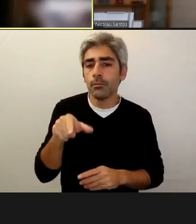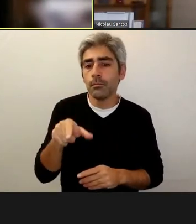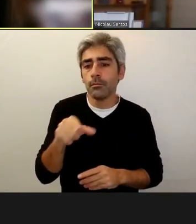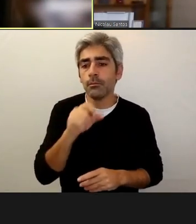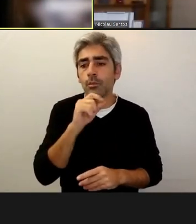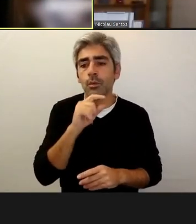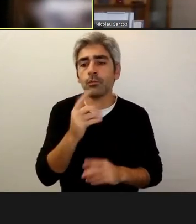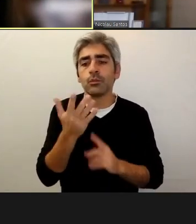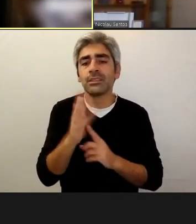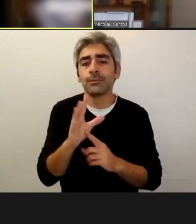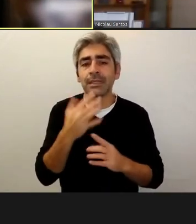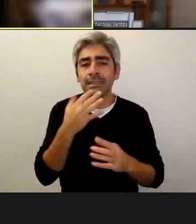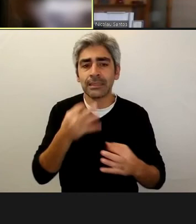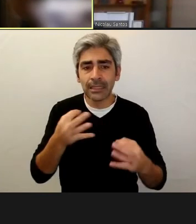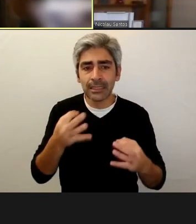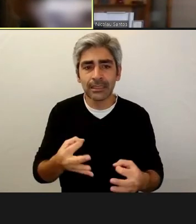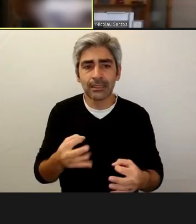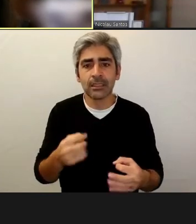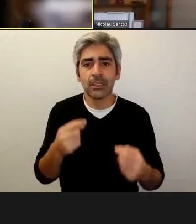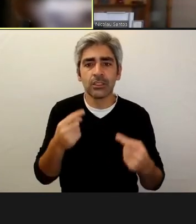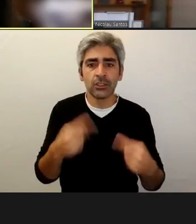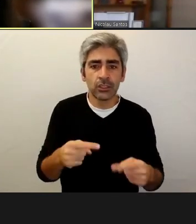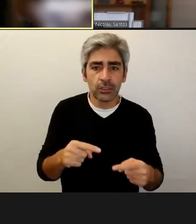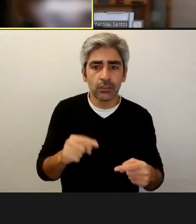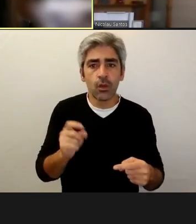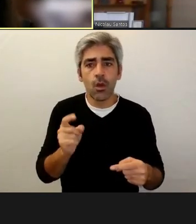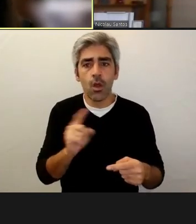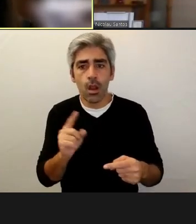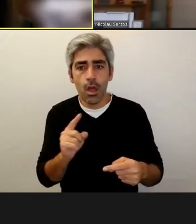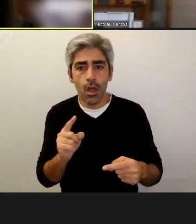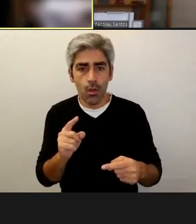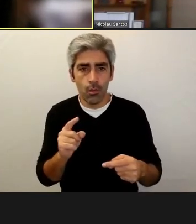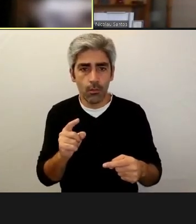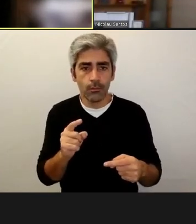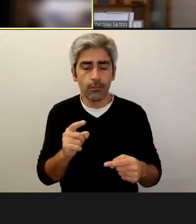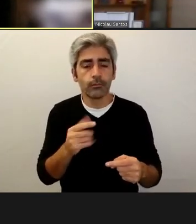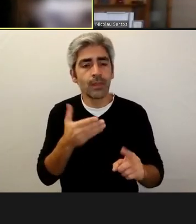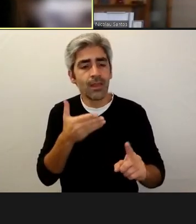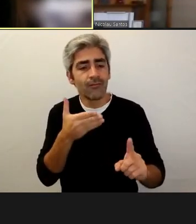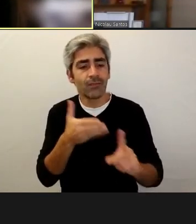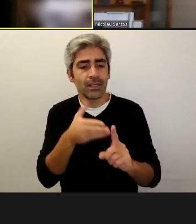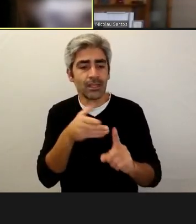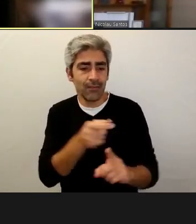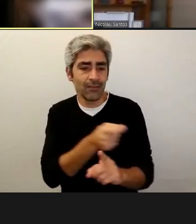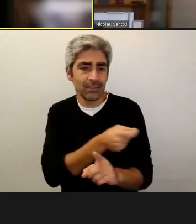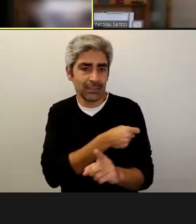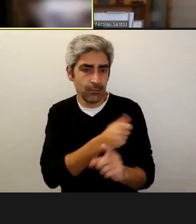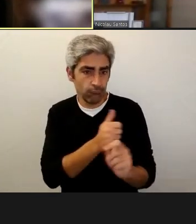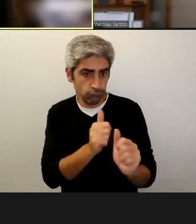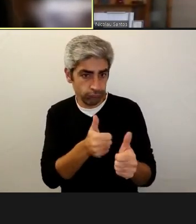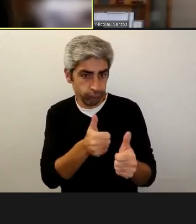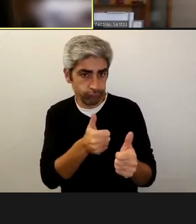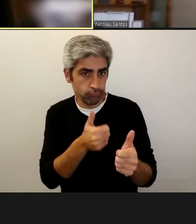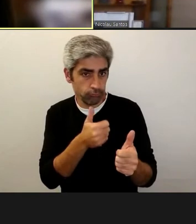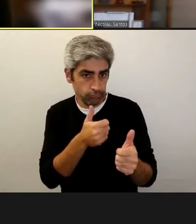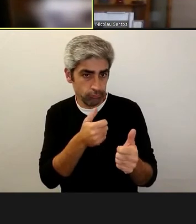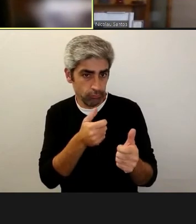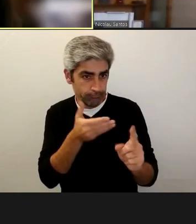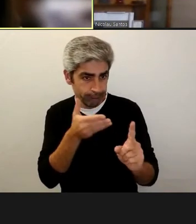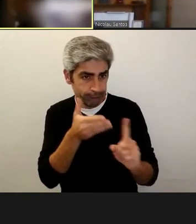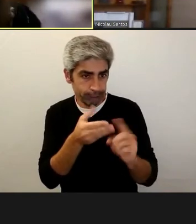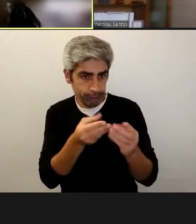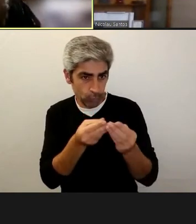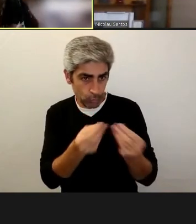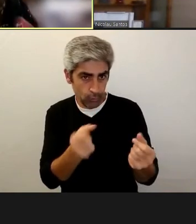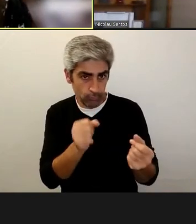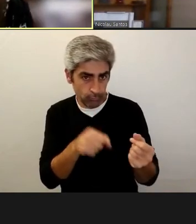a certeza que existe quanto à eficácia desta vacinação para